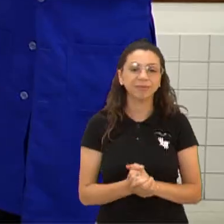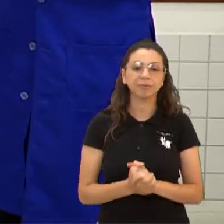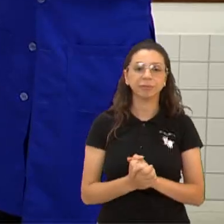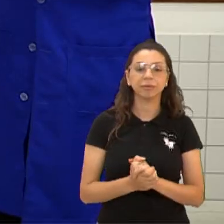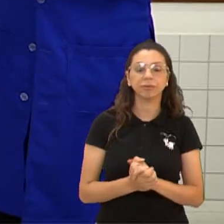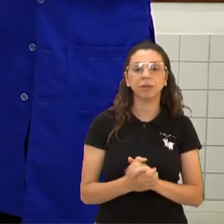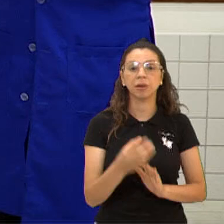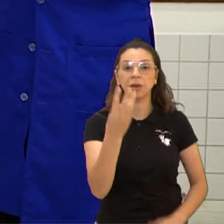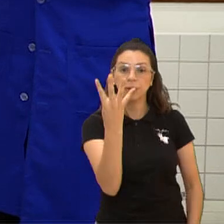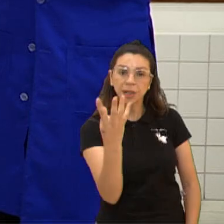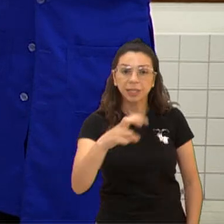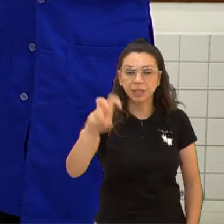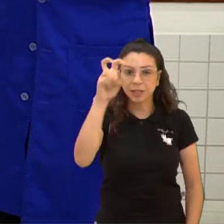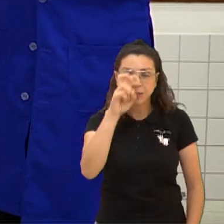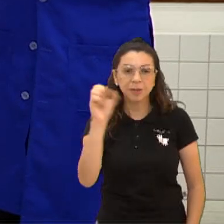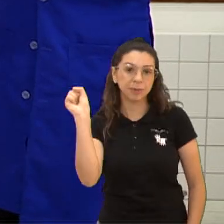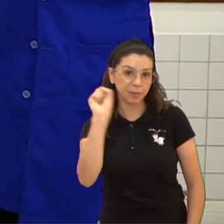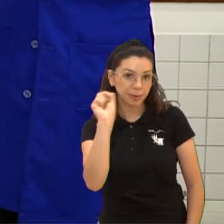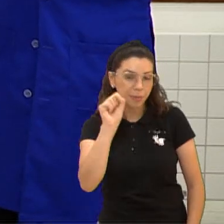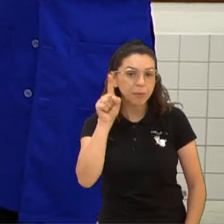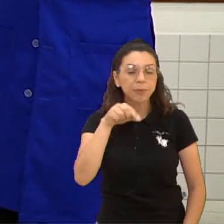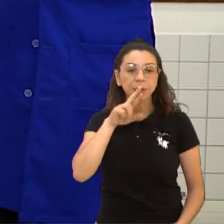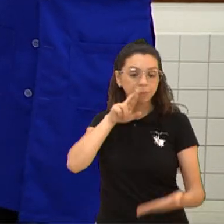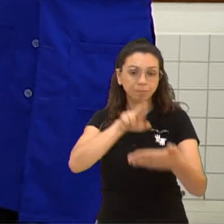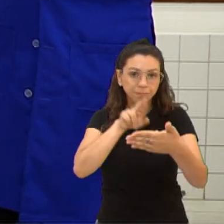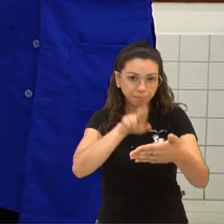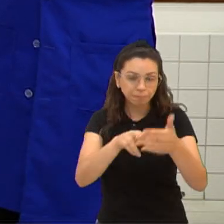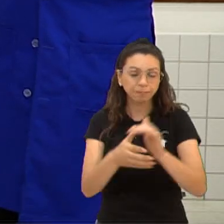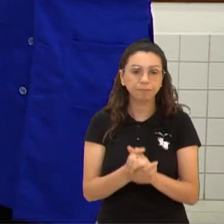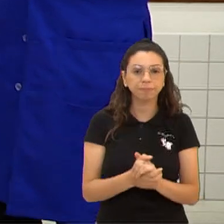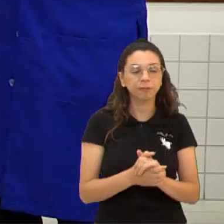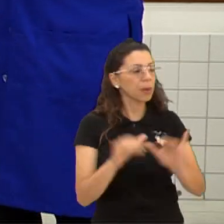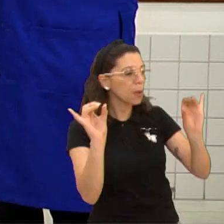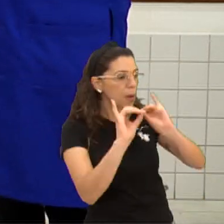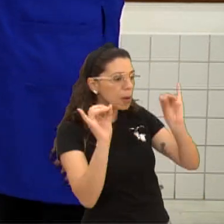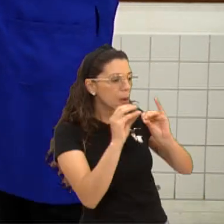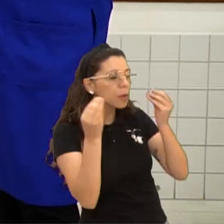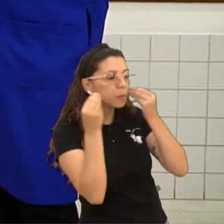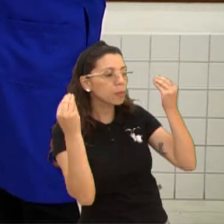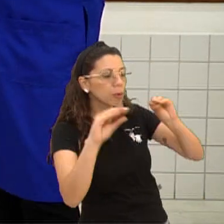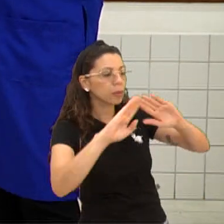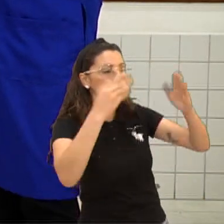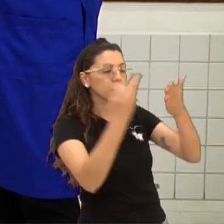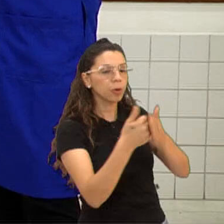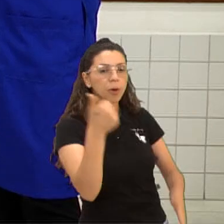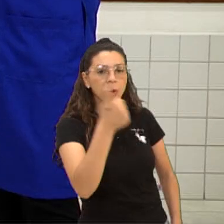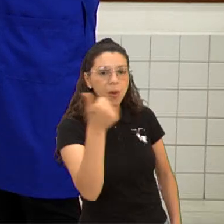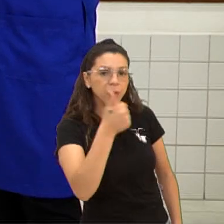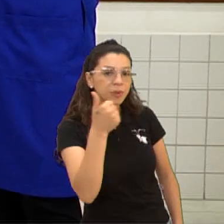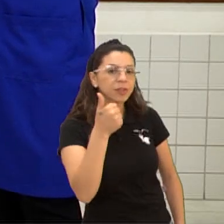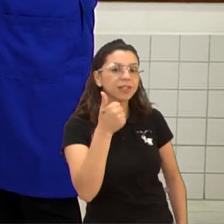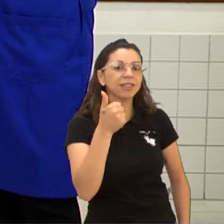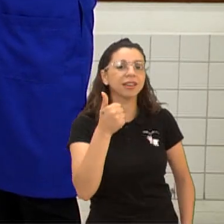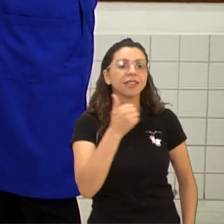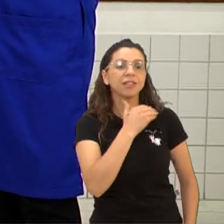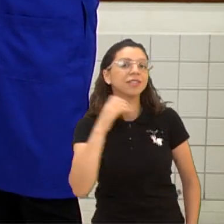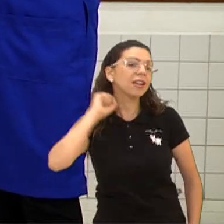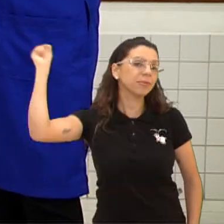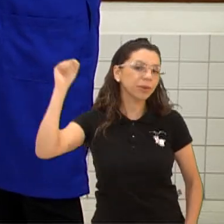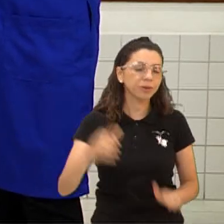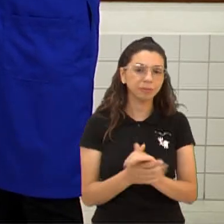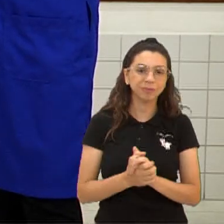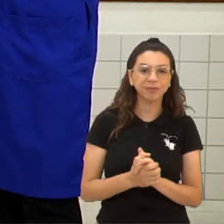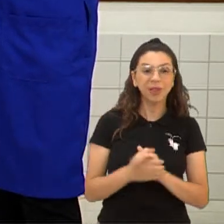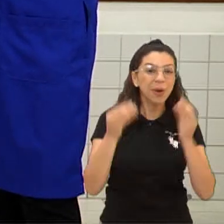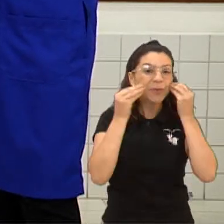45 segundos para vocês responderem. E aqui, vamos aqui, ó. Oi, manda um beijo para o Colégio 11 de Abril em Itapejara. Um beijo, Colégio